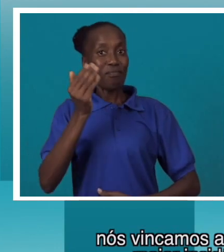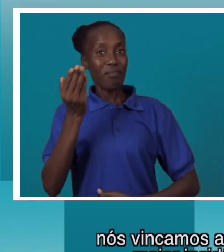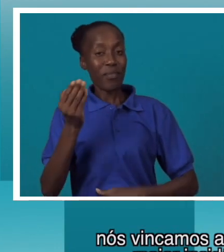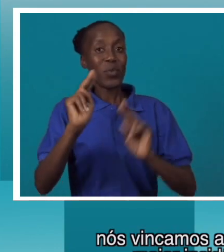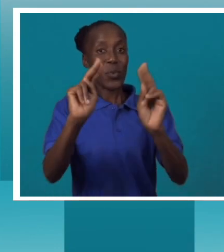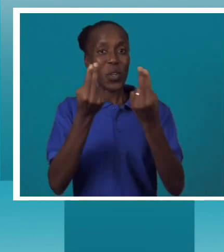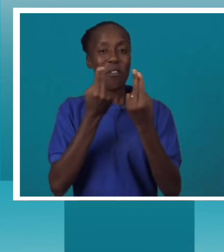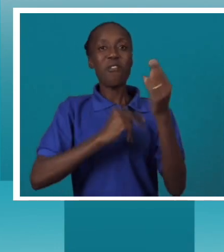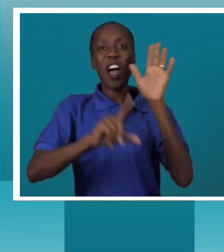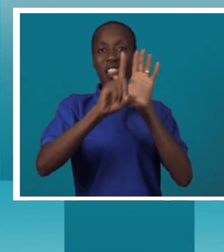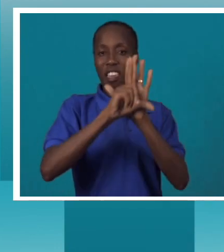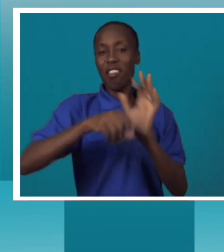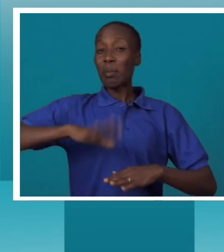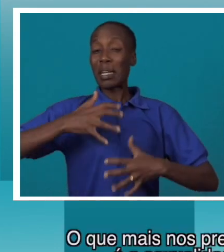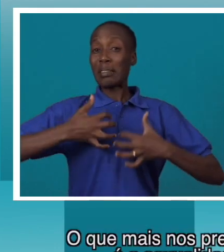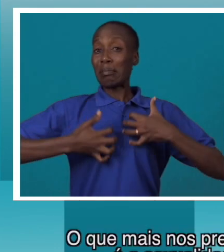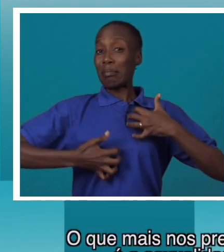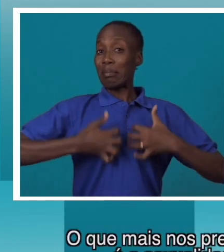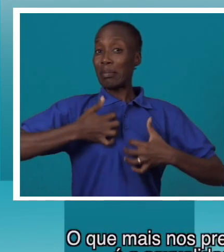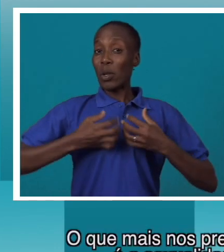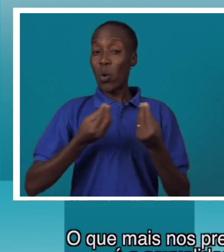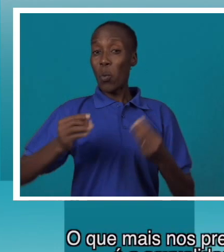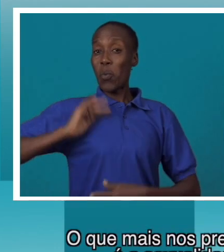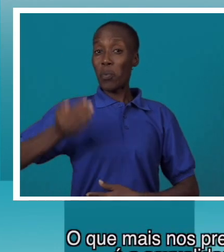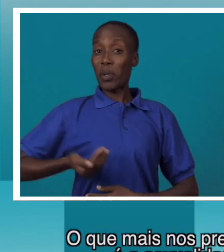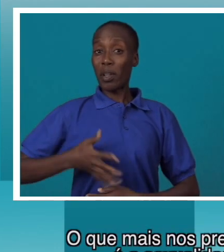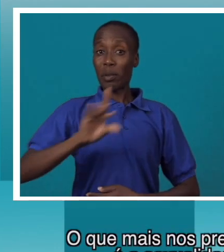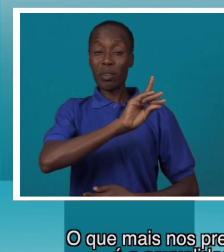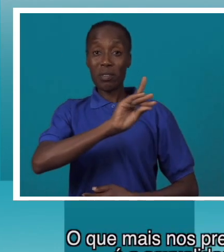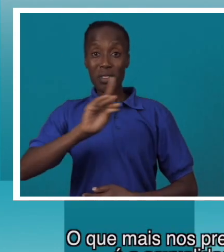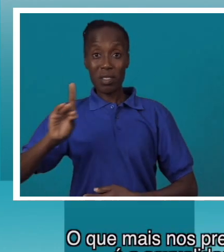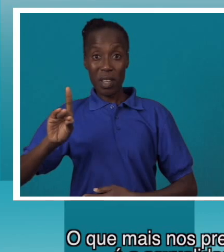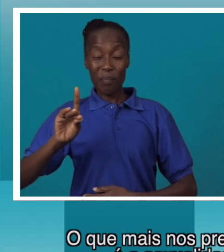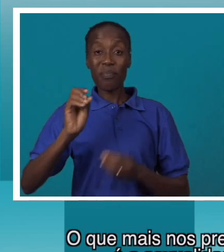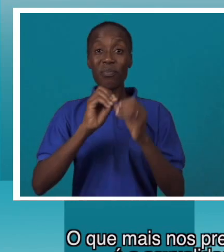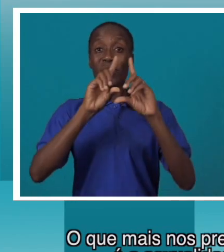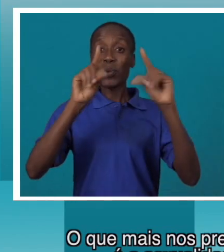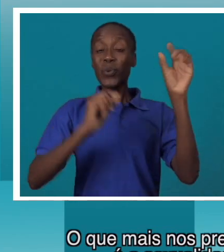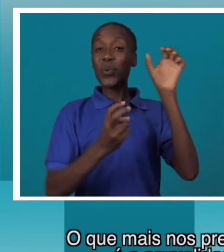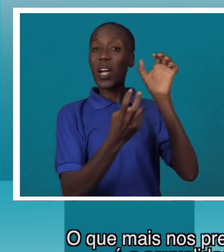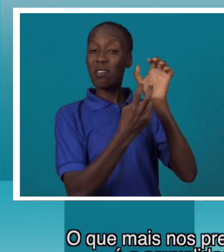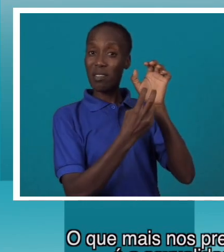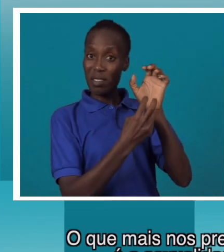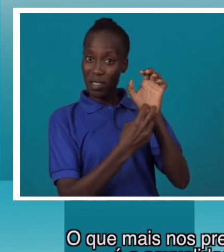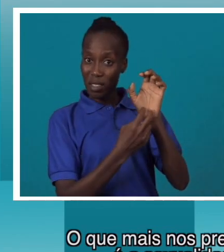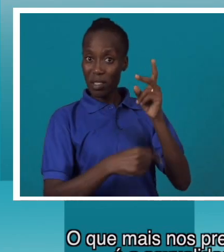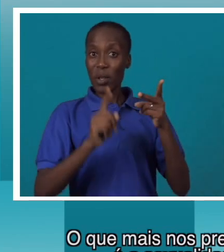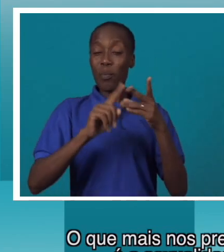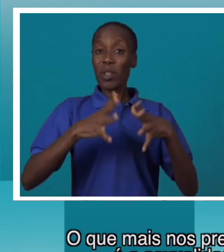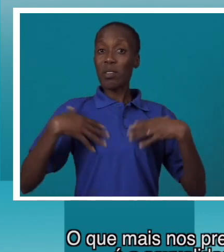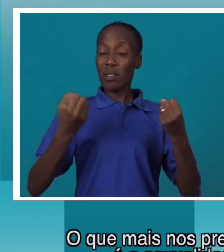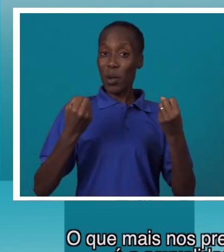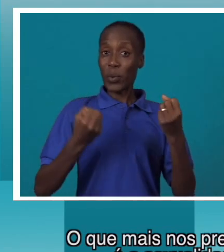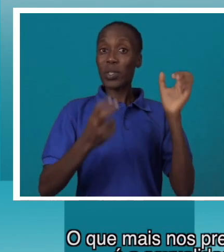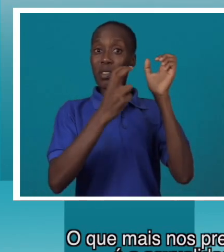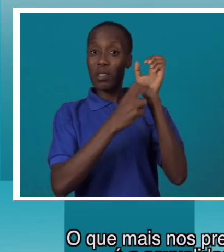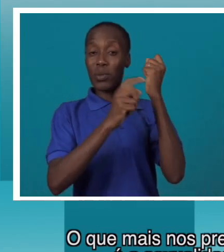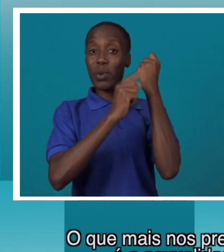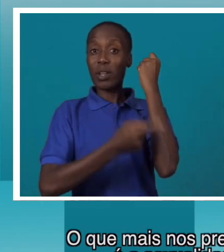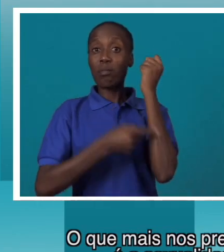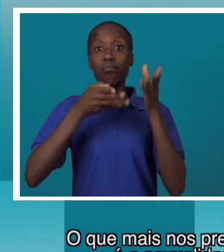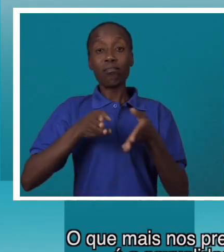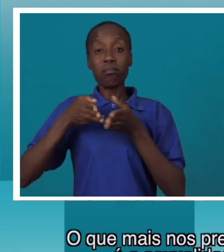nova lei do trabalho o que mais nos preocupa como mulheres com deficiência é a questão da sexualidade que é questionada é a questão